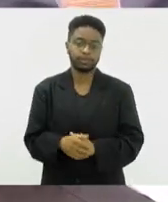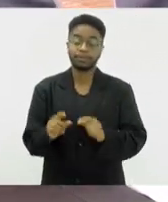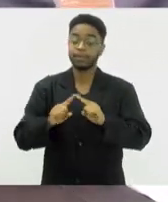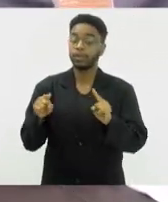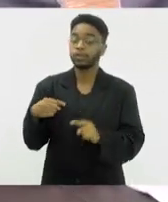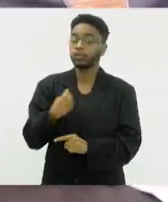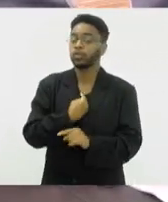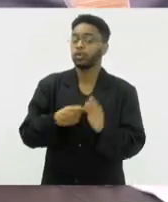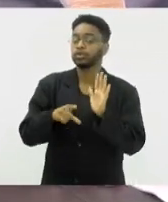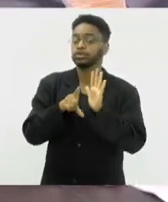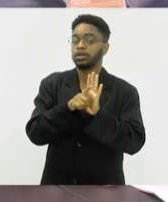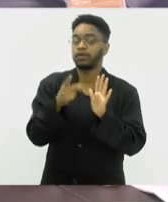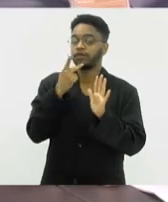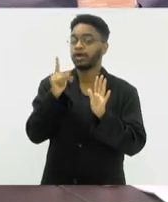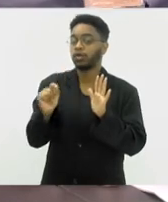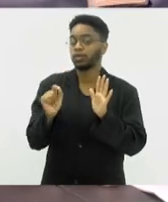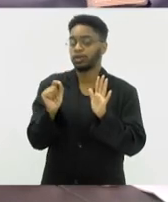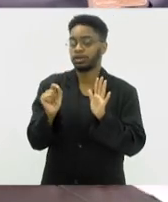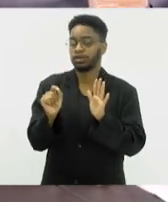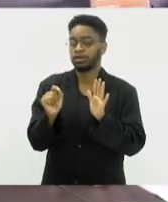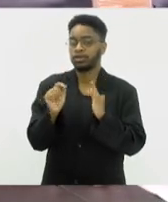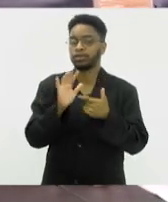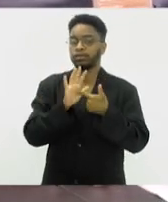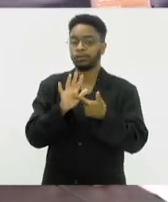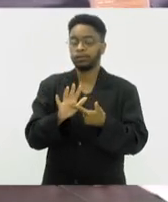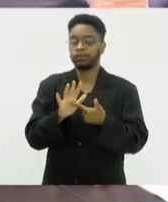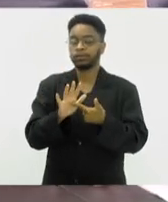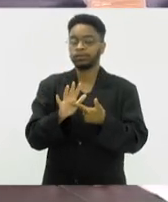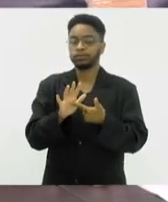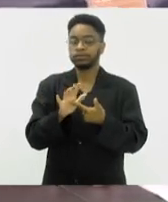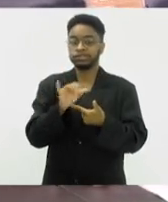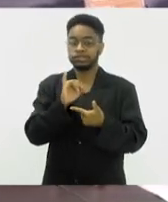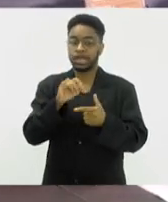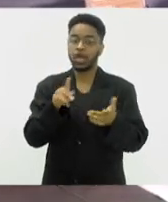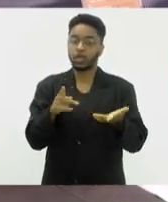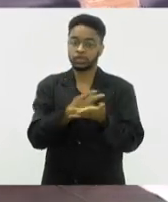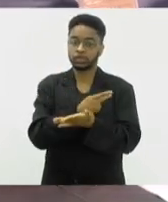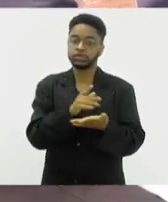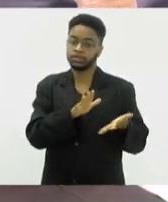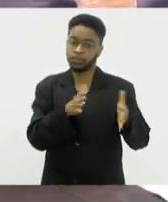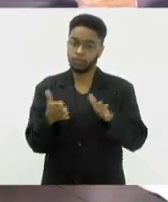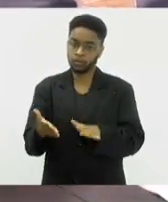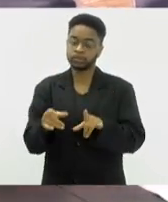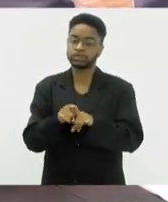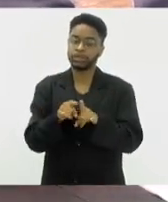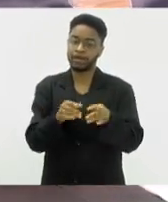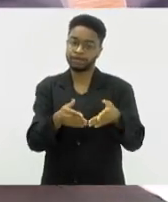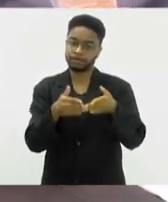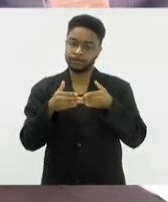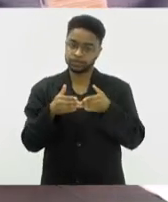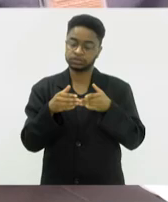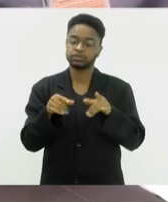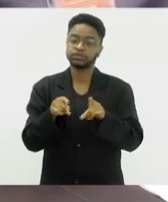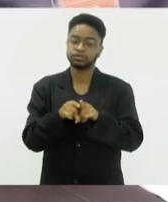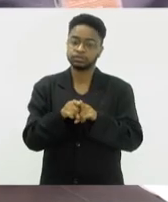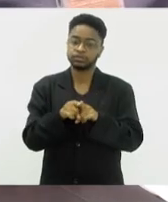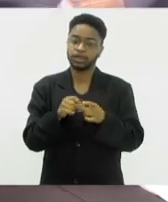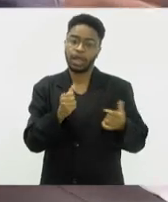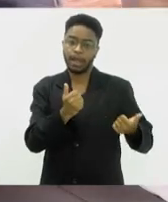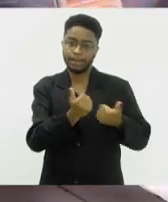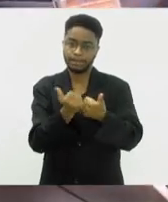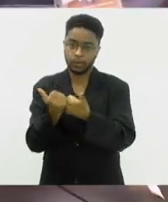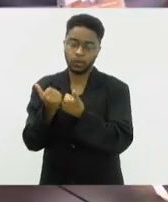nossa fala sobre conflitos com mortes e fala de afastamento e também de apoio,